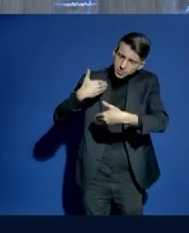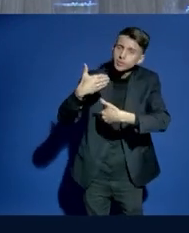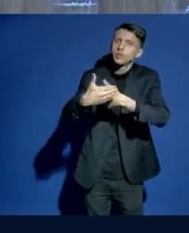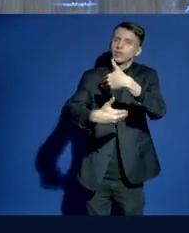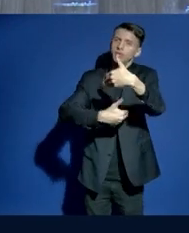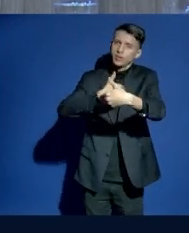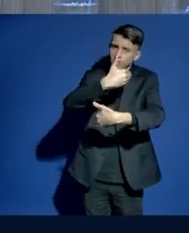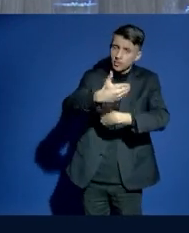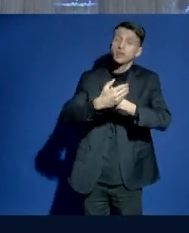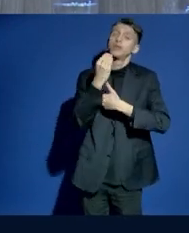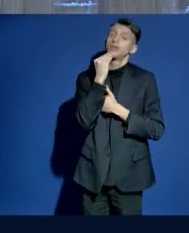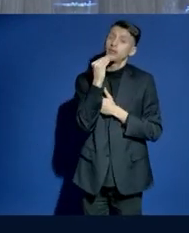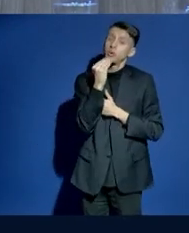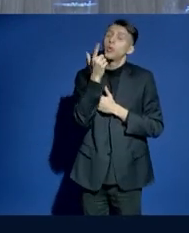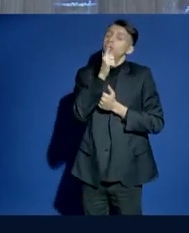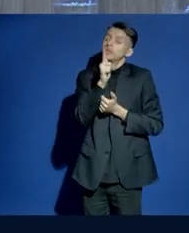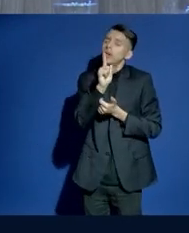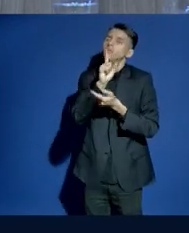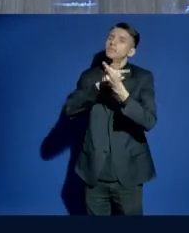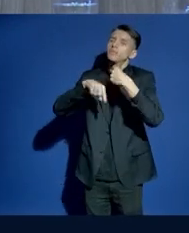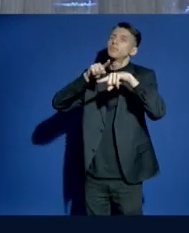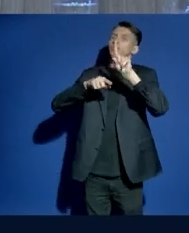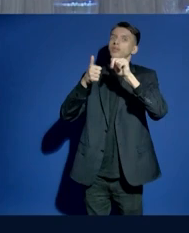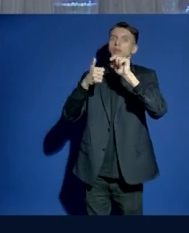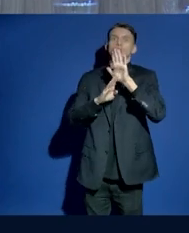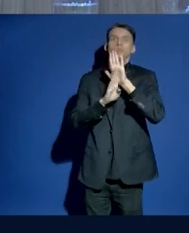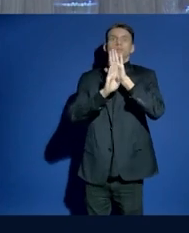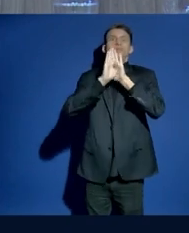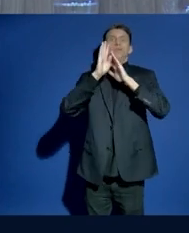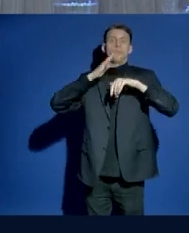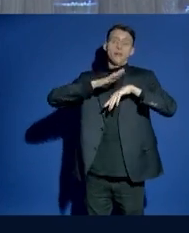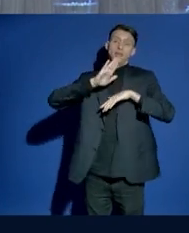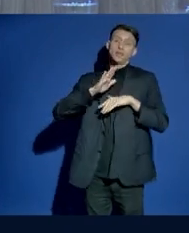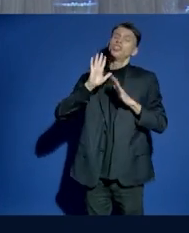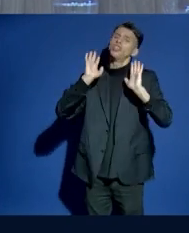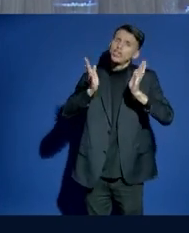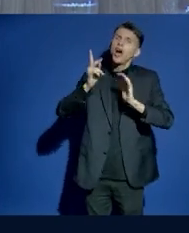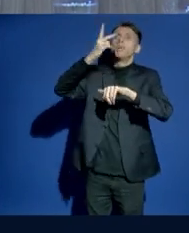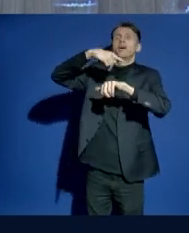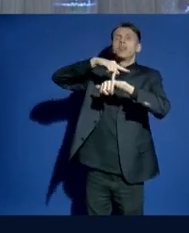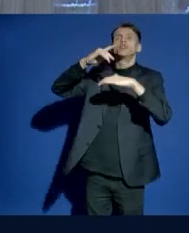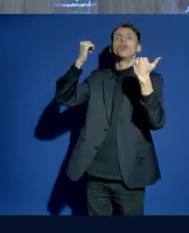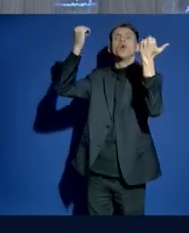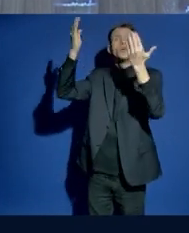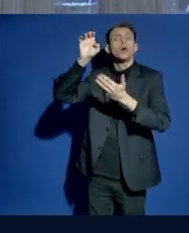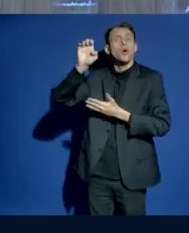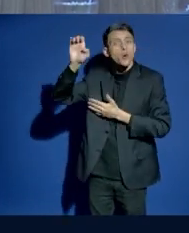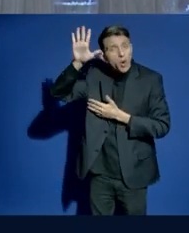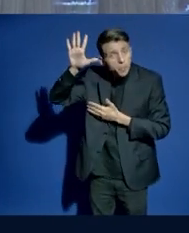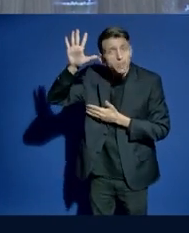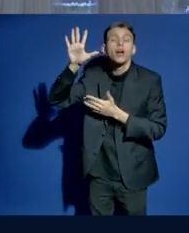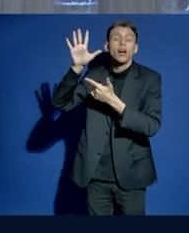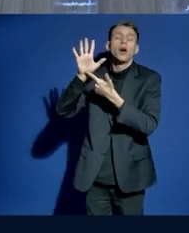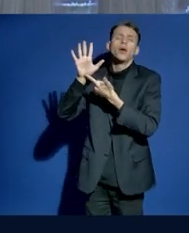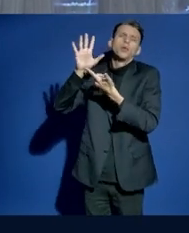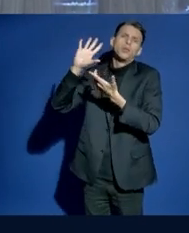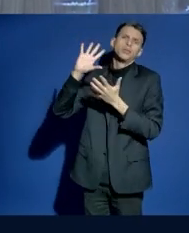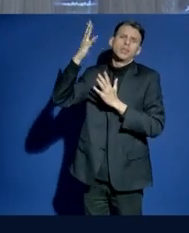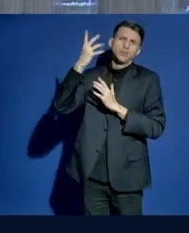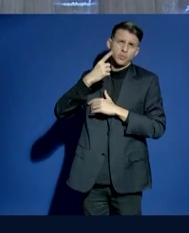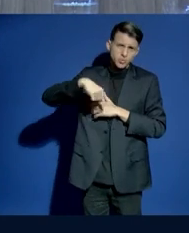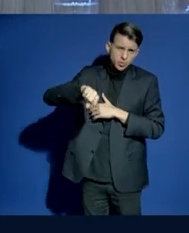tempo e isso vire uma realidade isso já já acontece em outros países por exemplo na Europa Eu acho que o prêmio